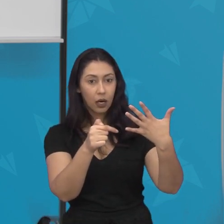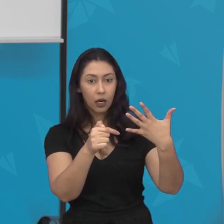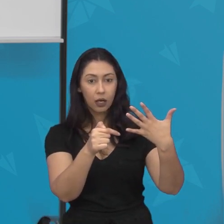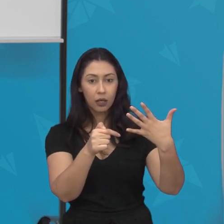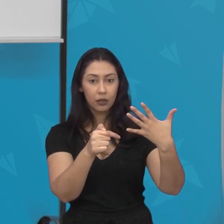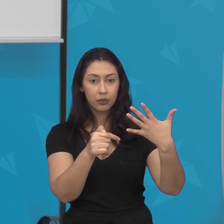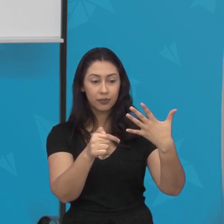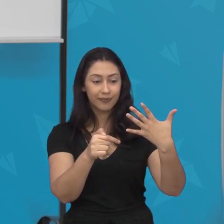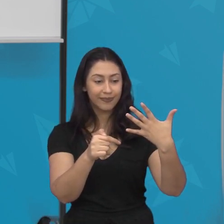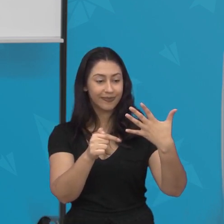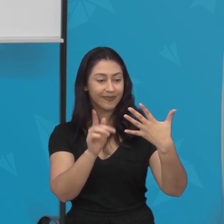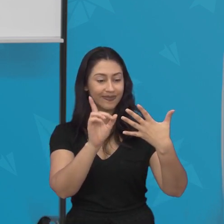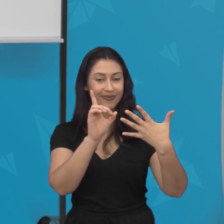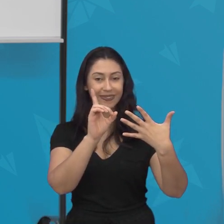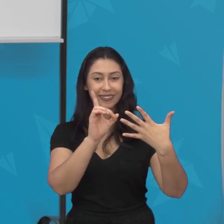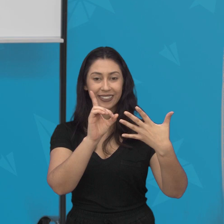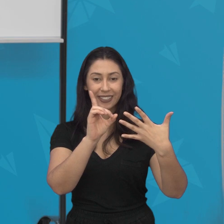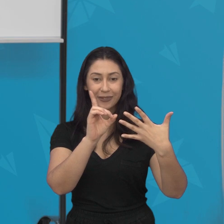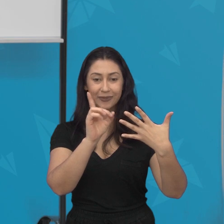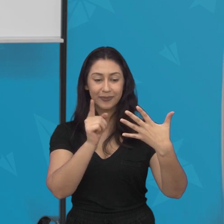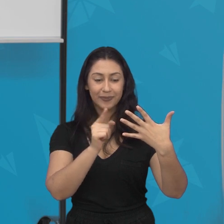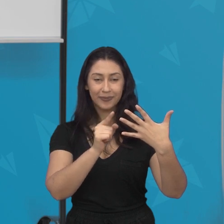pela FUVEST é a alternativa D.